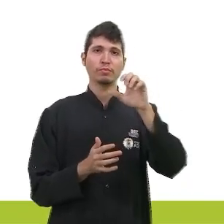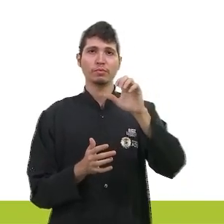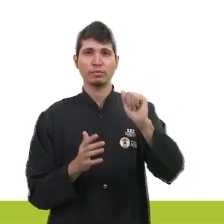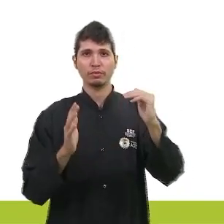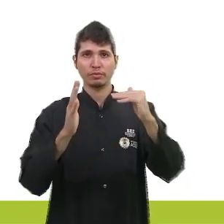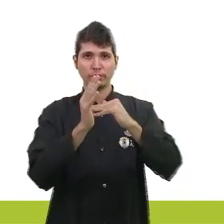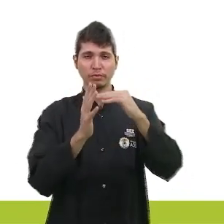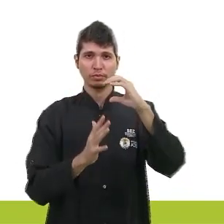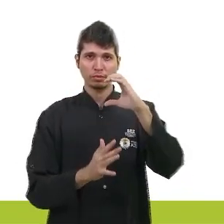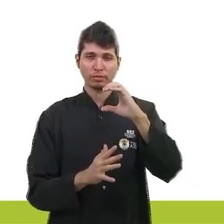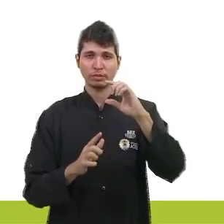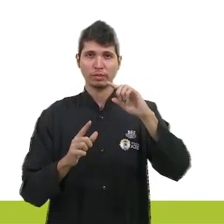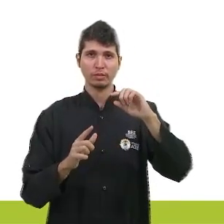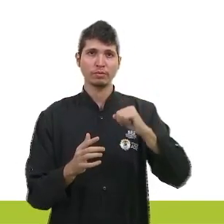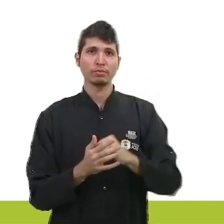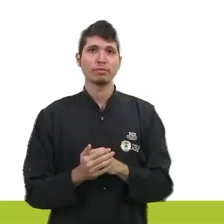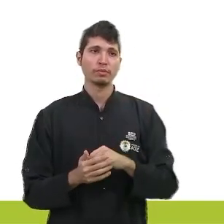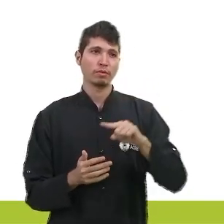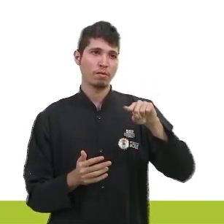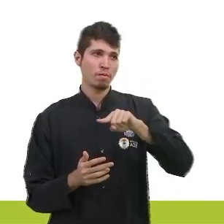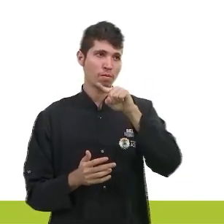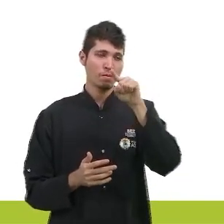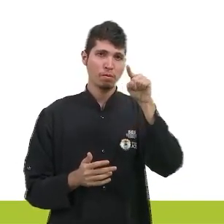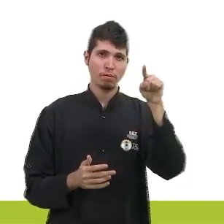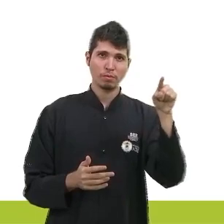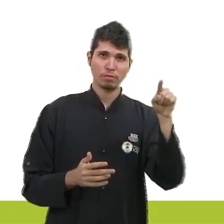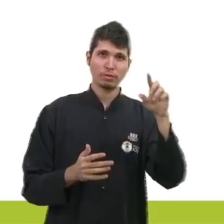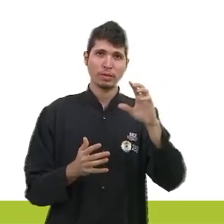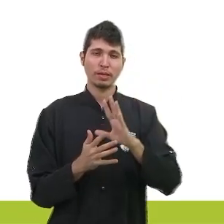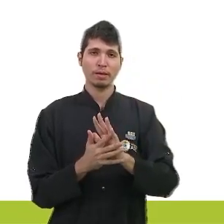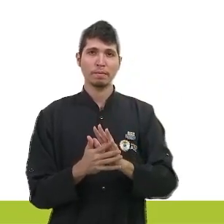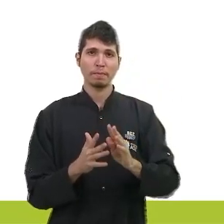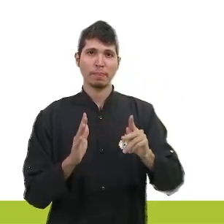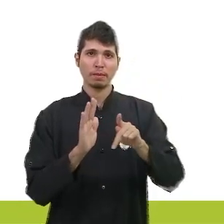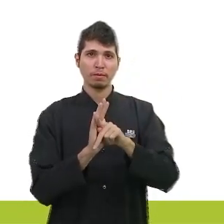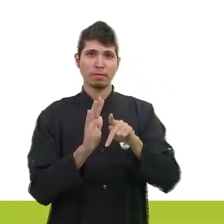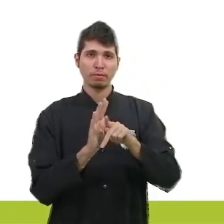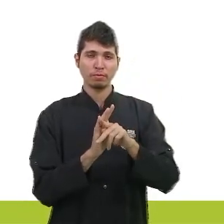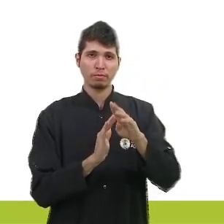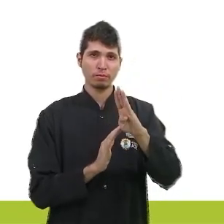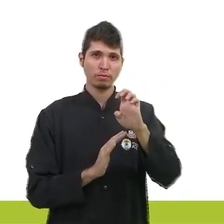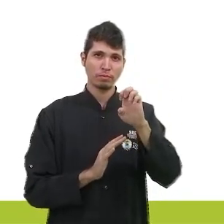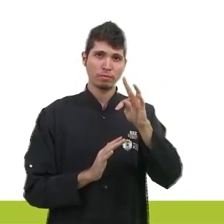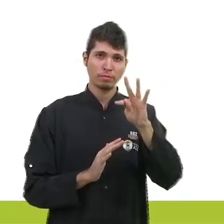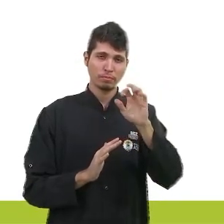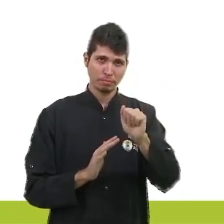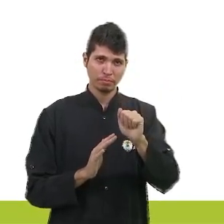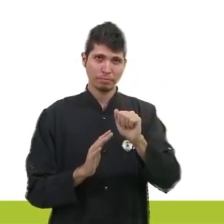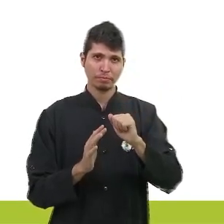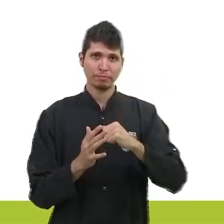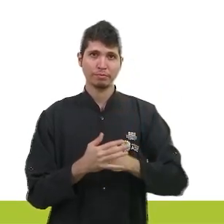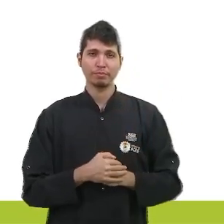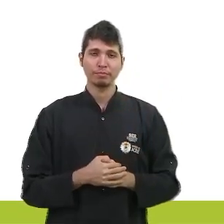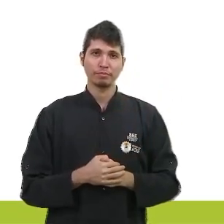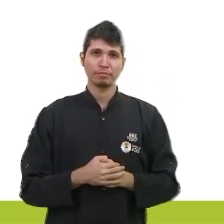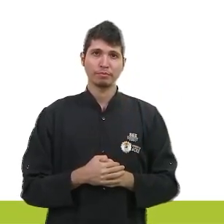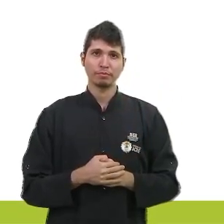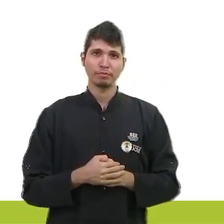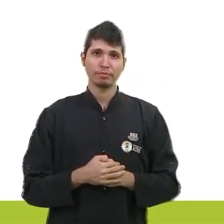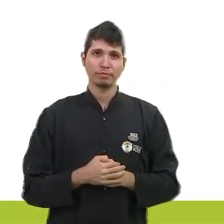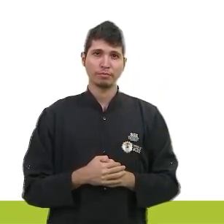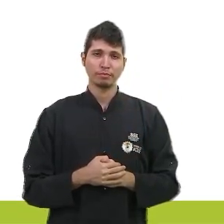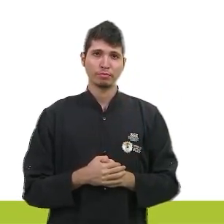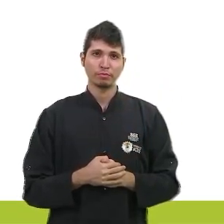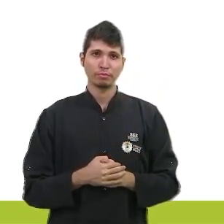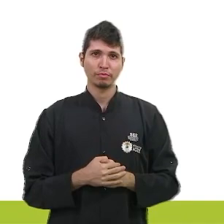Diga que esse arco mede beta, beta graus ou beta radianos. São equivalentes essas